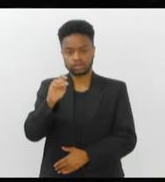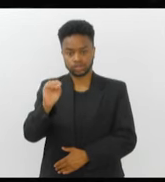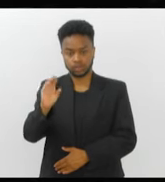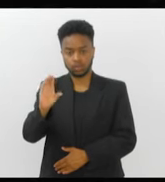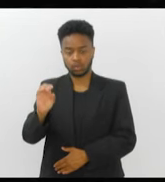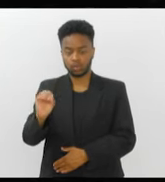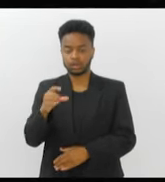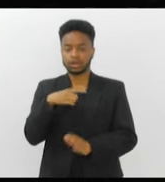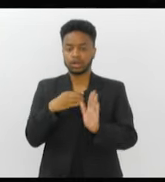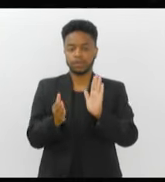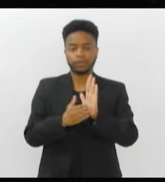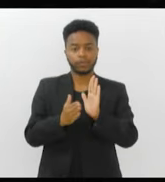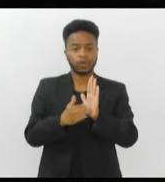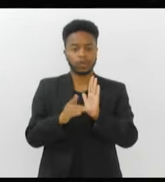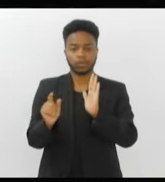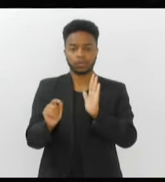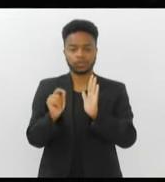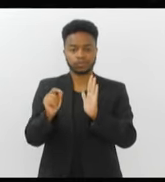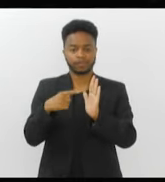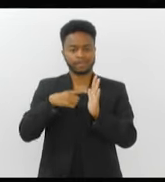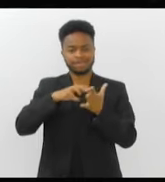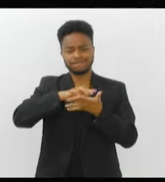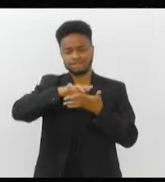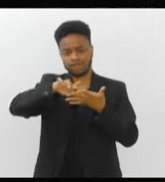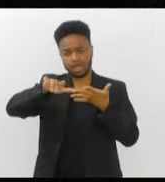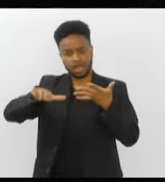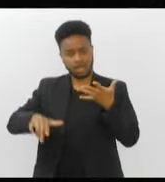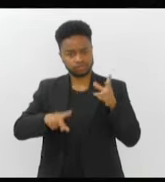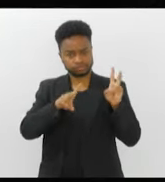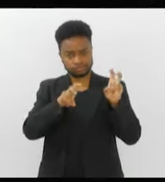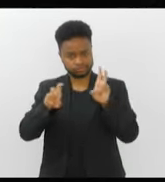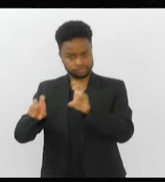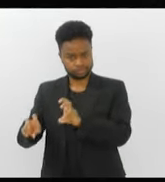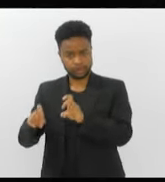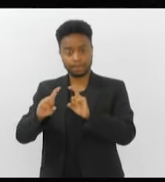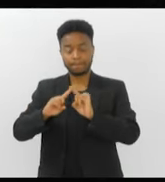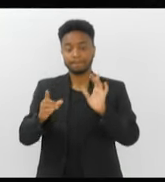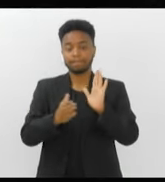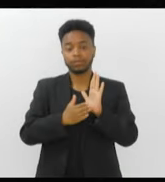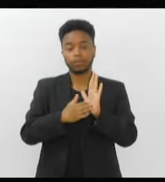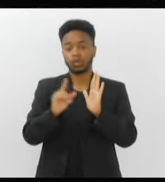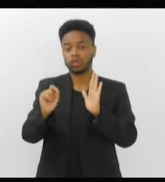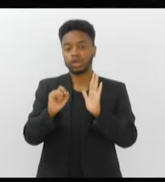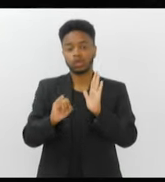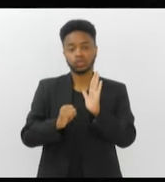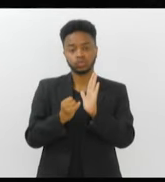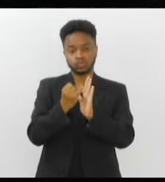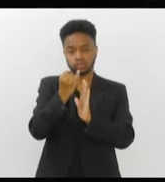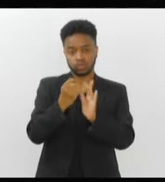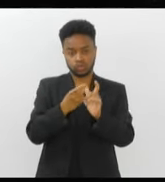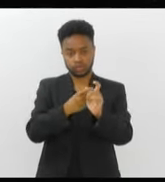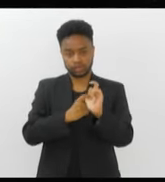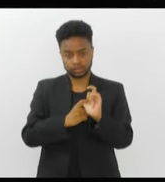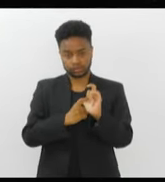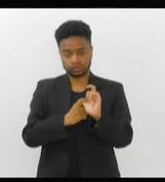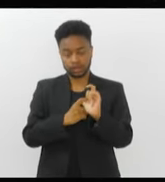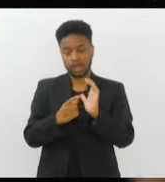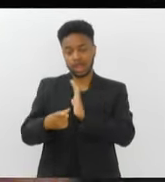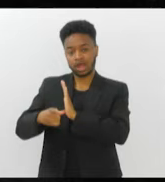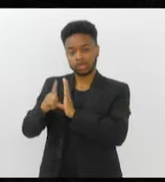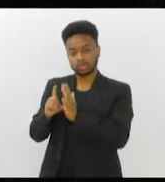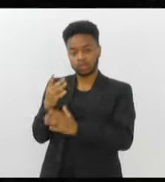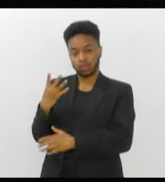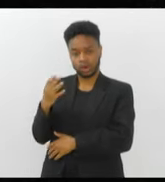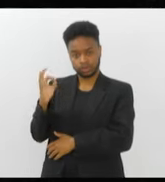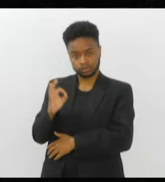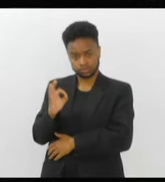propõe, entre tantos outros quesitos, que o juro da dívida de